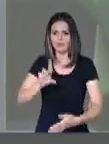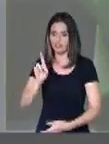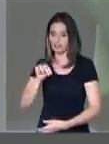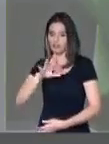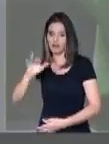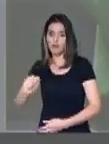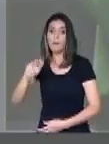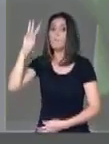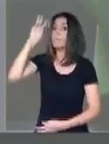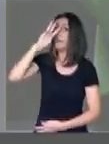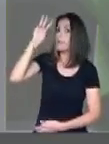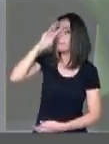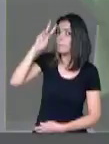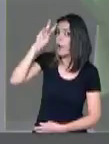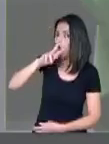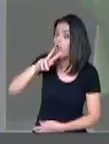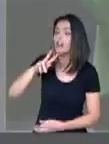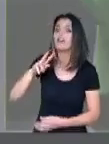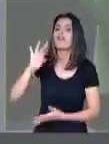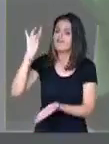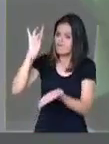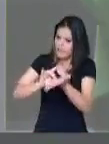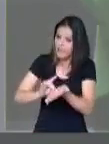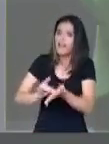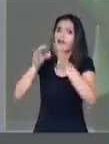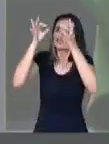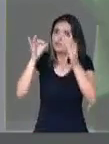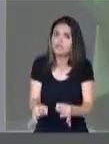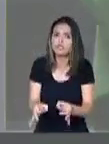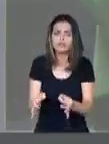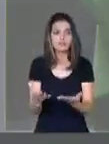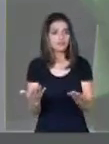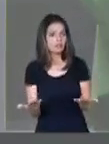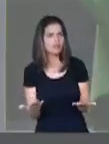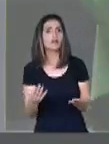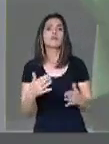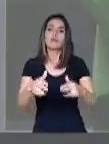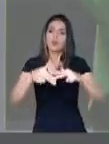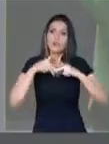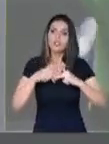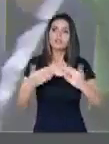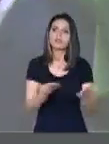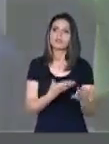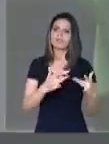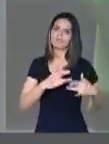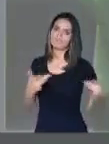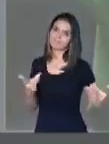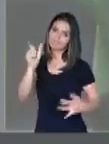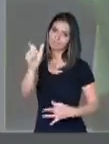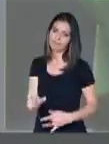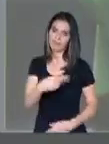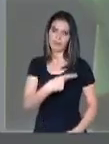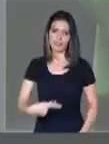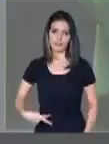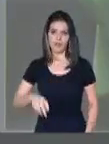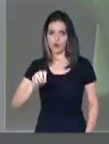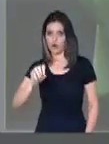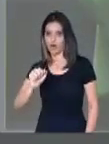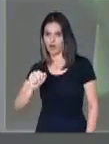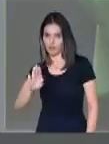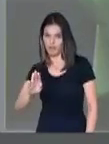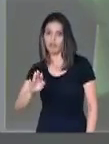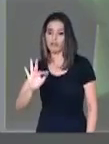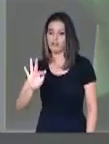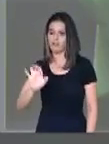memória, verdade e justiça. Por isso é preciso dizer toda a nossa solidariedade ao presidente da OAB, Felipe Santa Cruz. E nós,